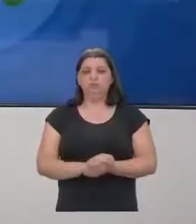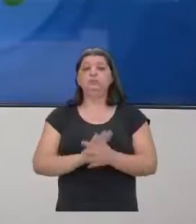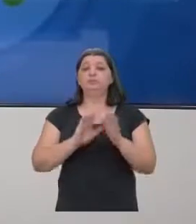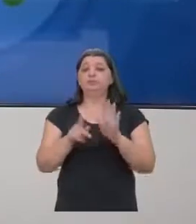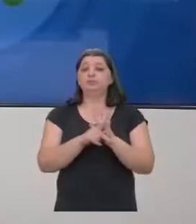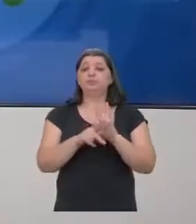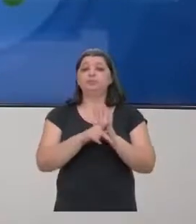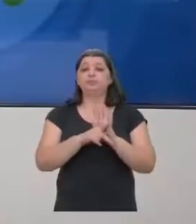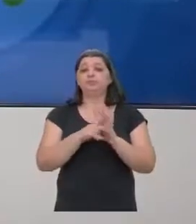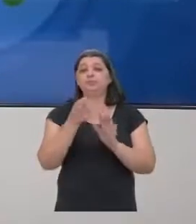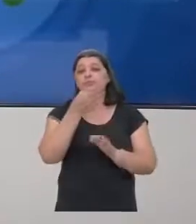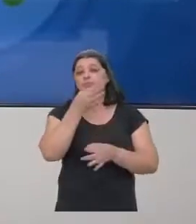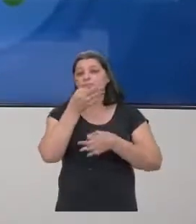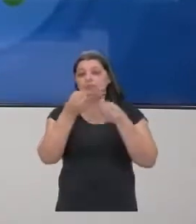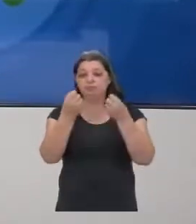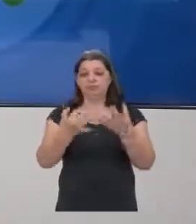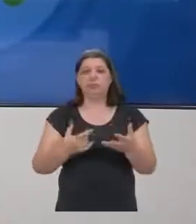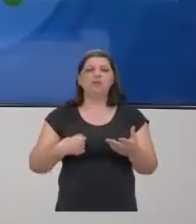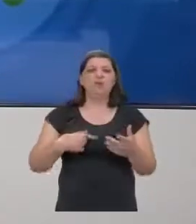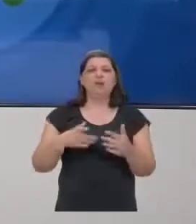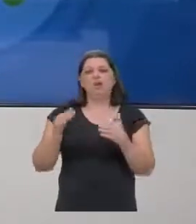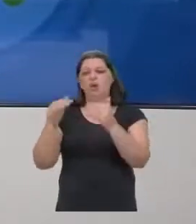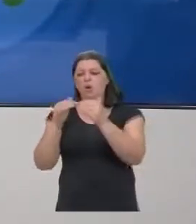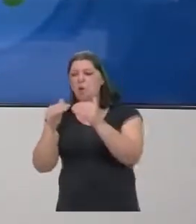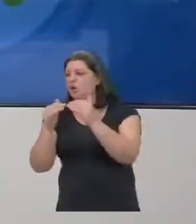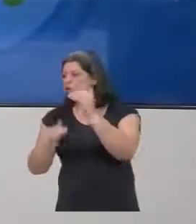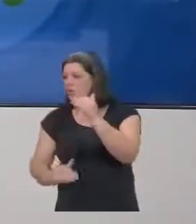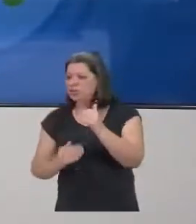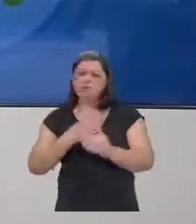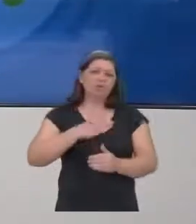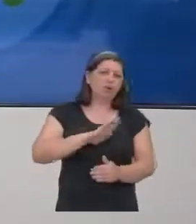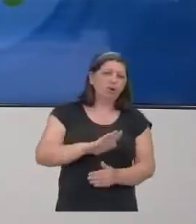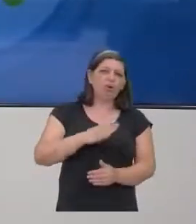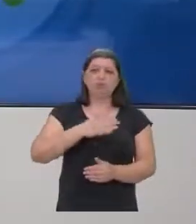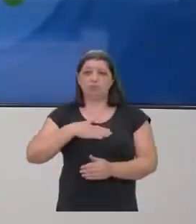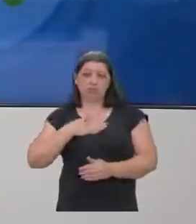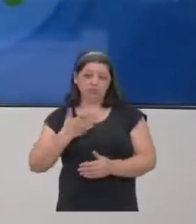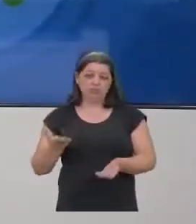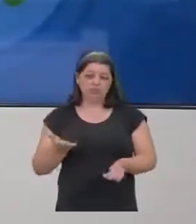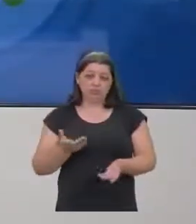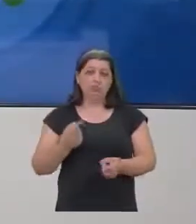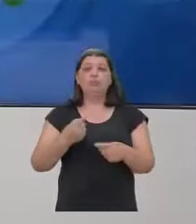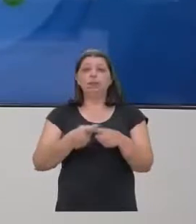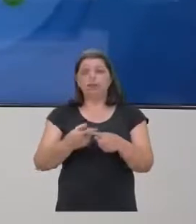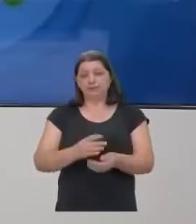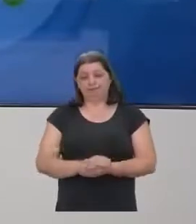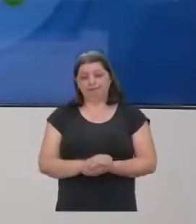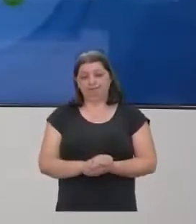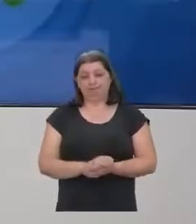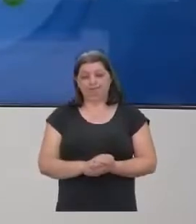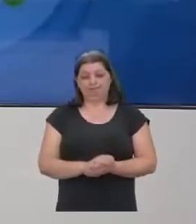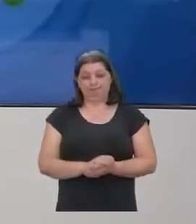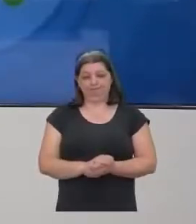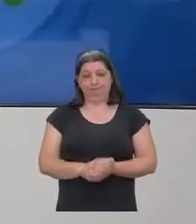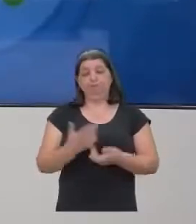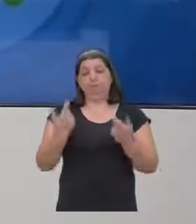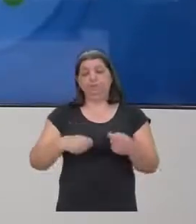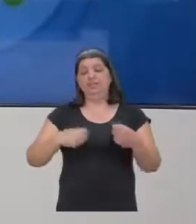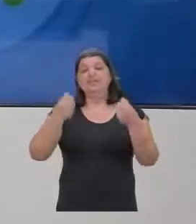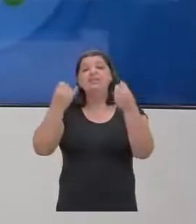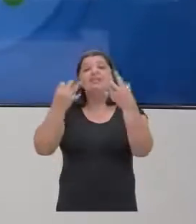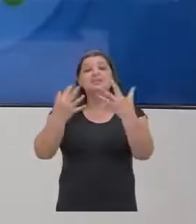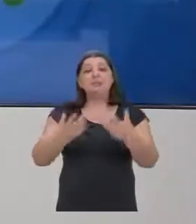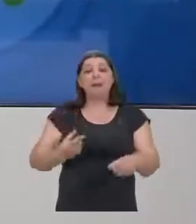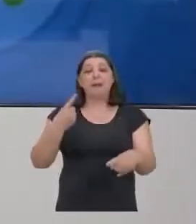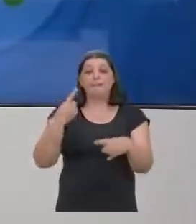argumentada. Porque eu sou a favor, sou contra, gosto, não gosto. Tá, mas por quê? É aquele justifique do final